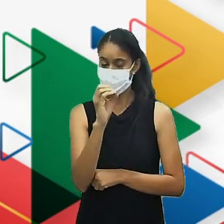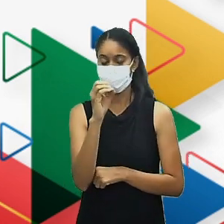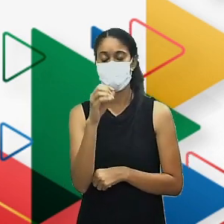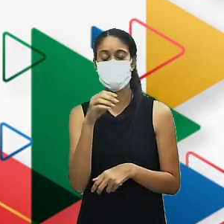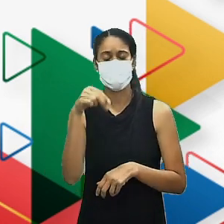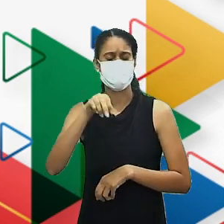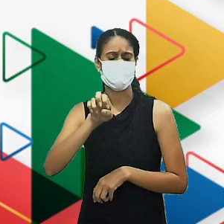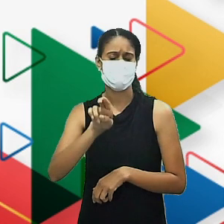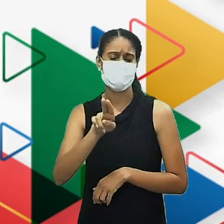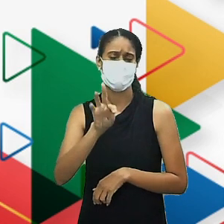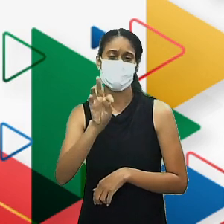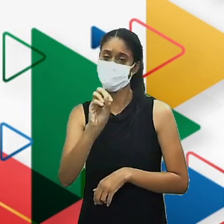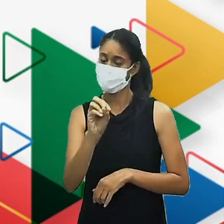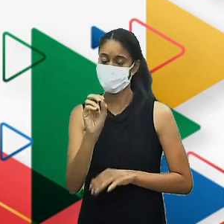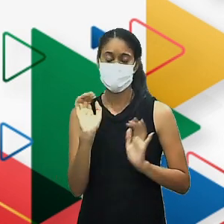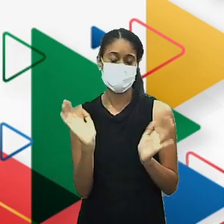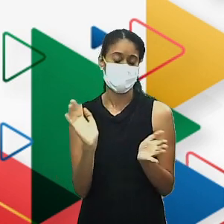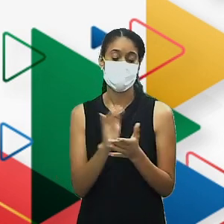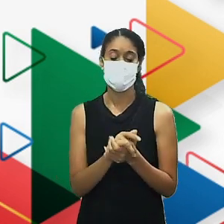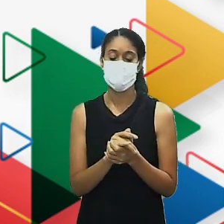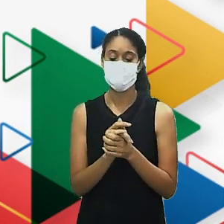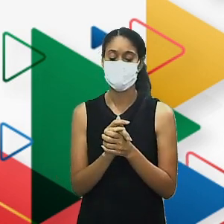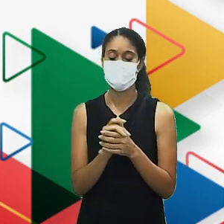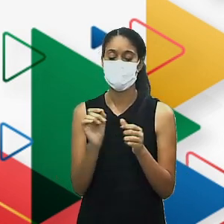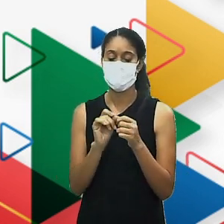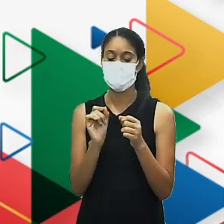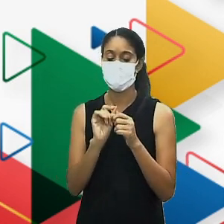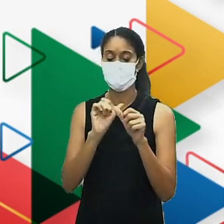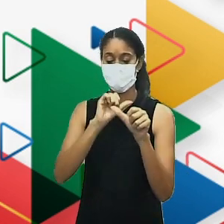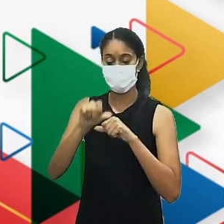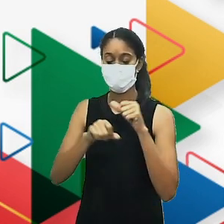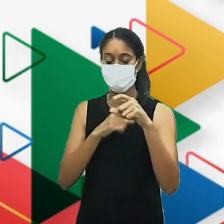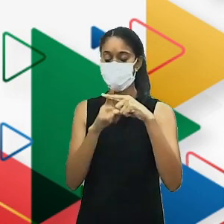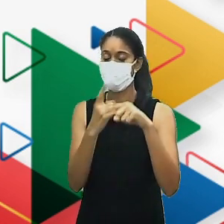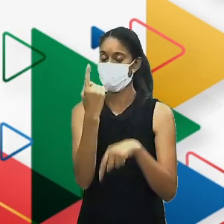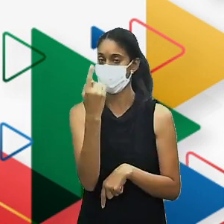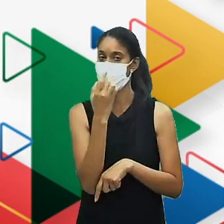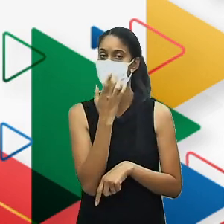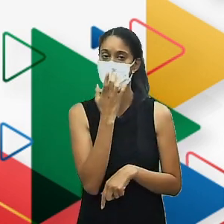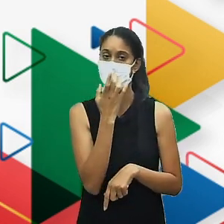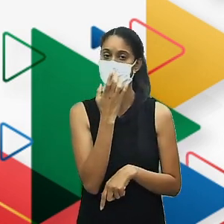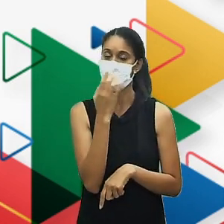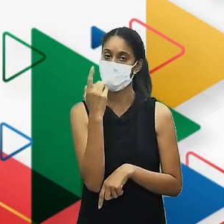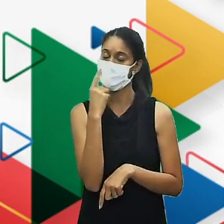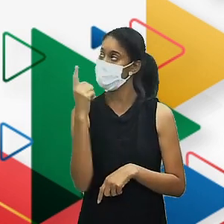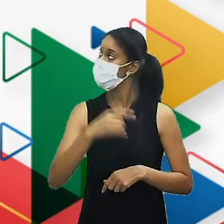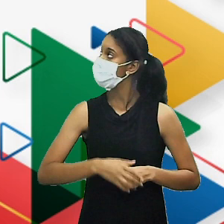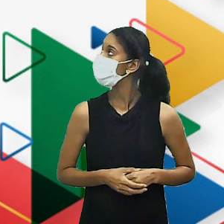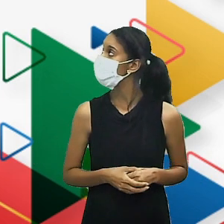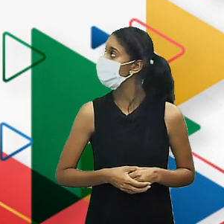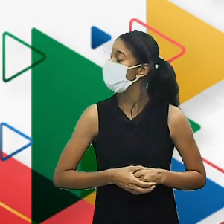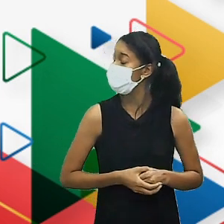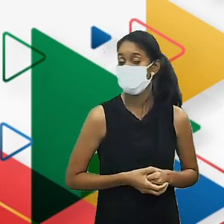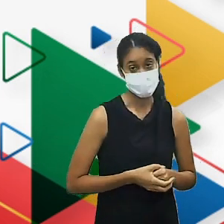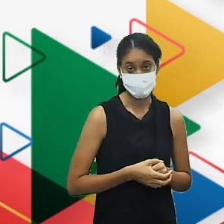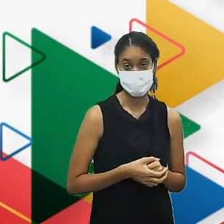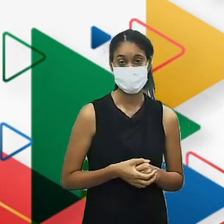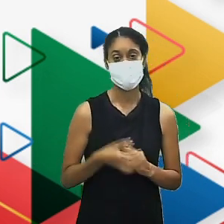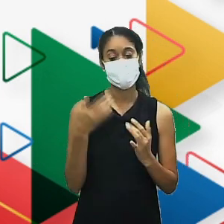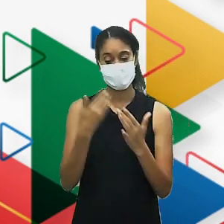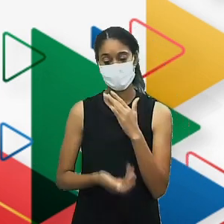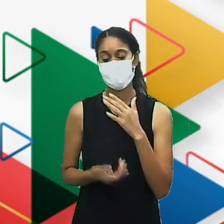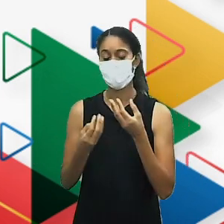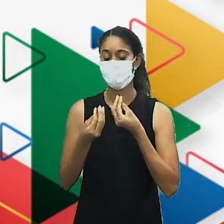chamar, passou para a carga mais um. Observa só que legal, ó. Passou para a carga mais um e aí ela liberou,